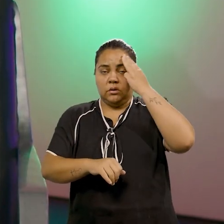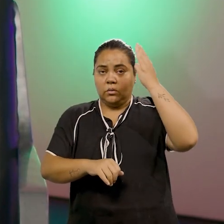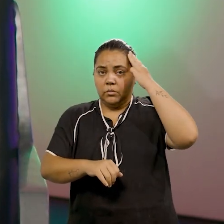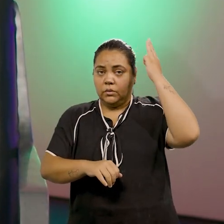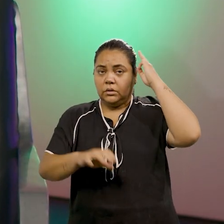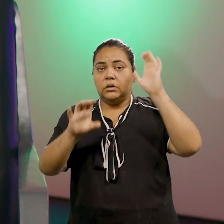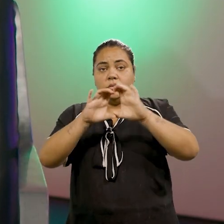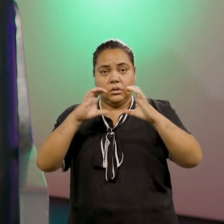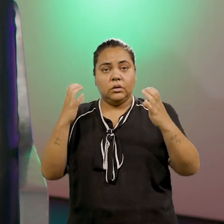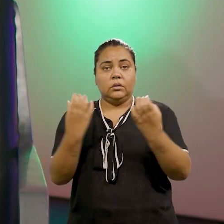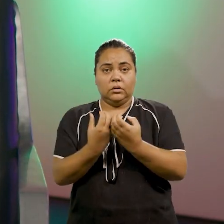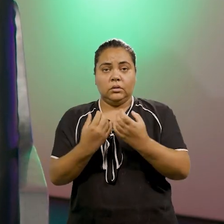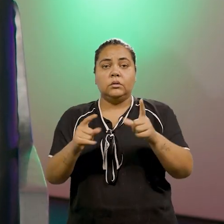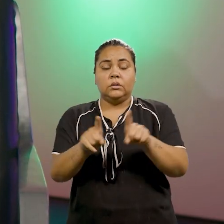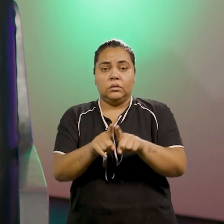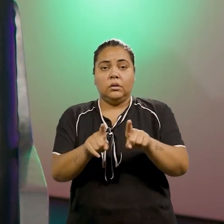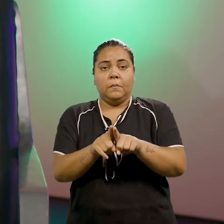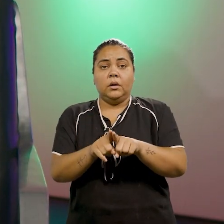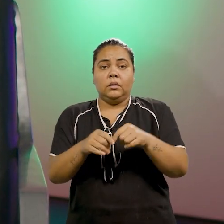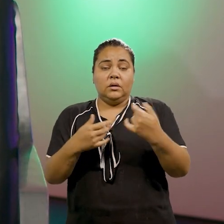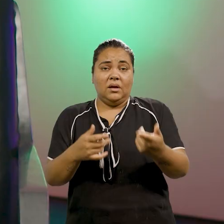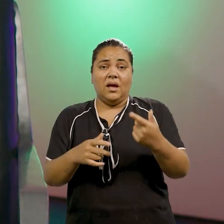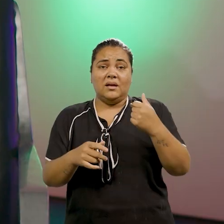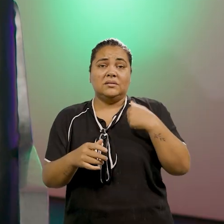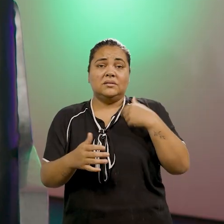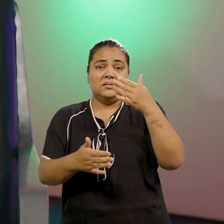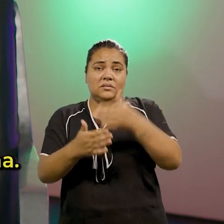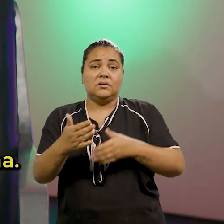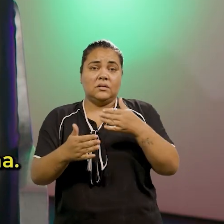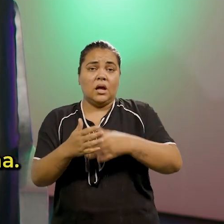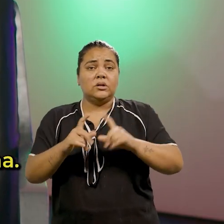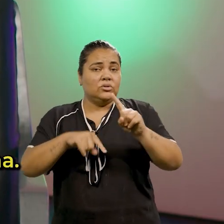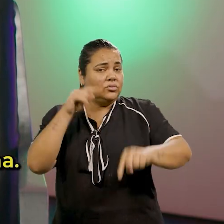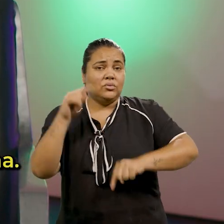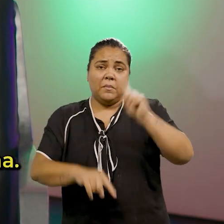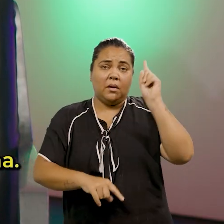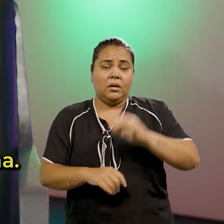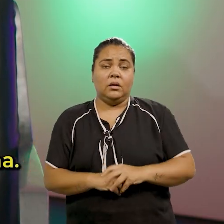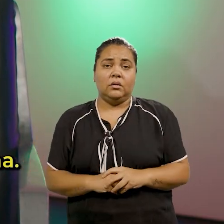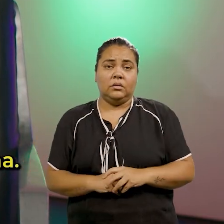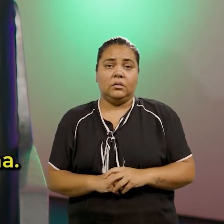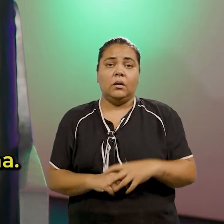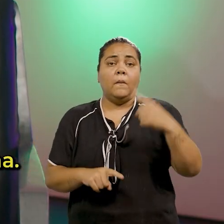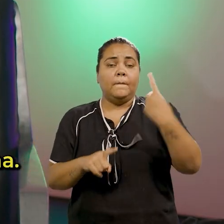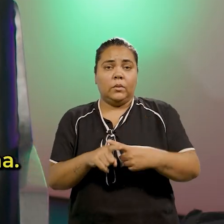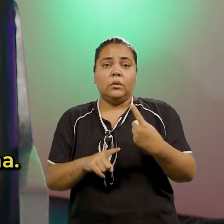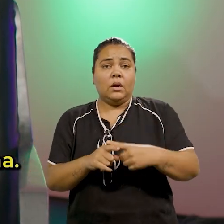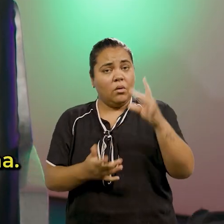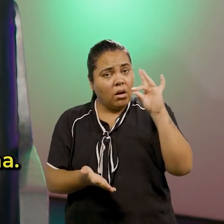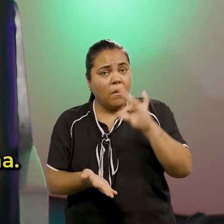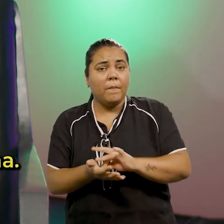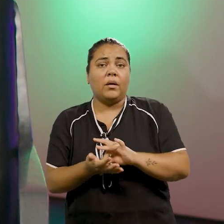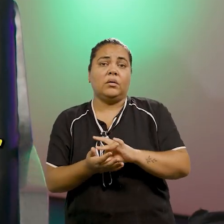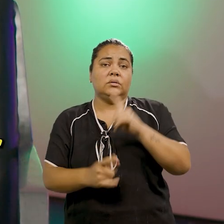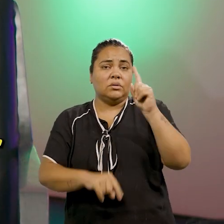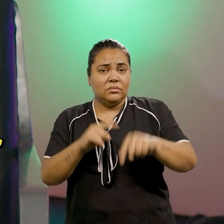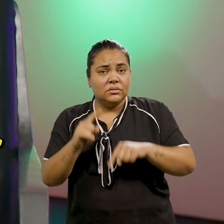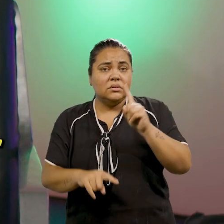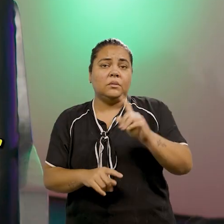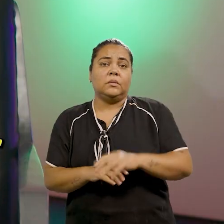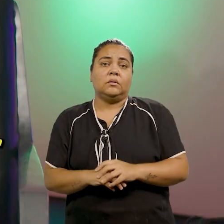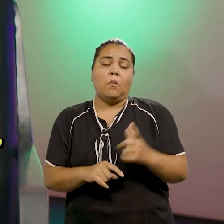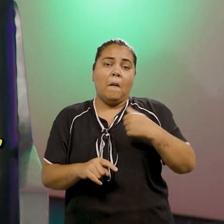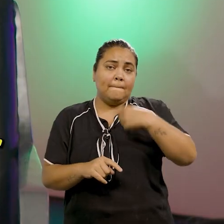acadêmica e fazer com que esse estigma ele seja superado. Porque realmente é um estigma. Olha,